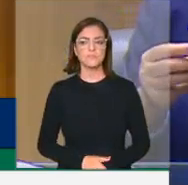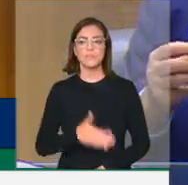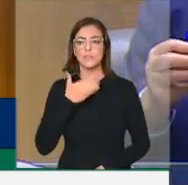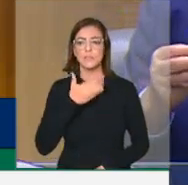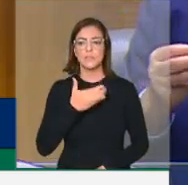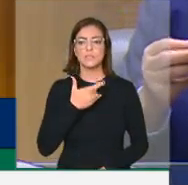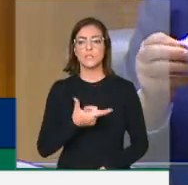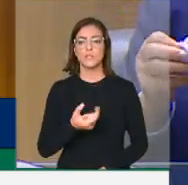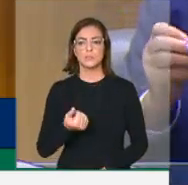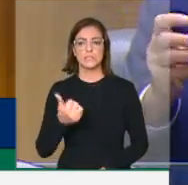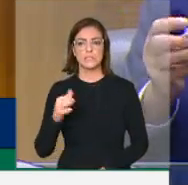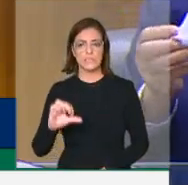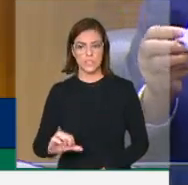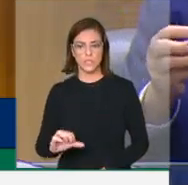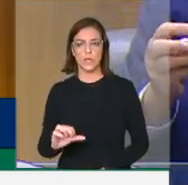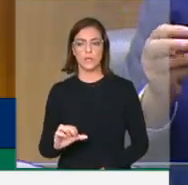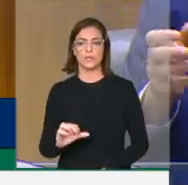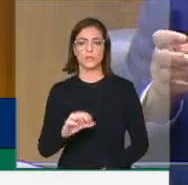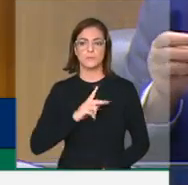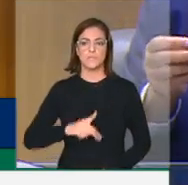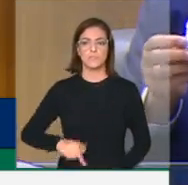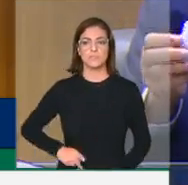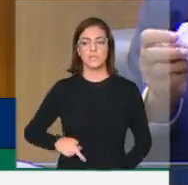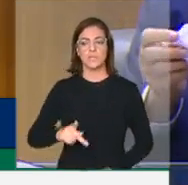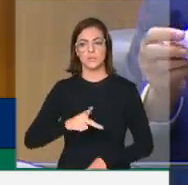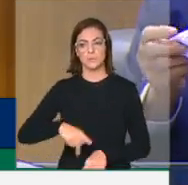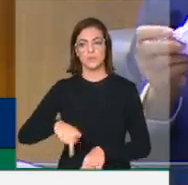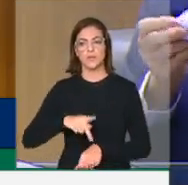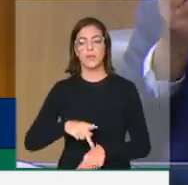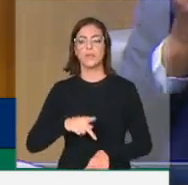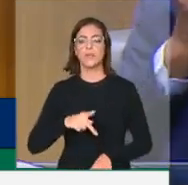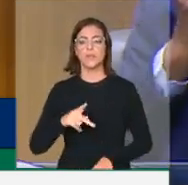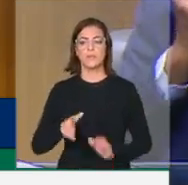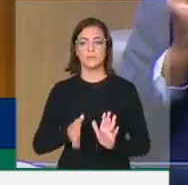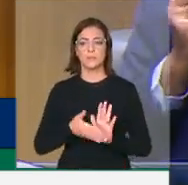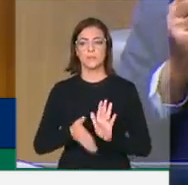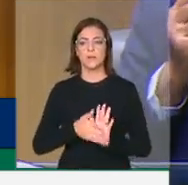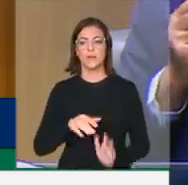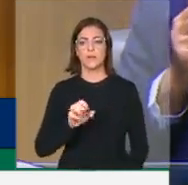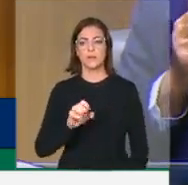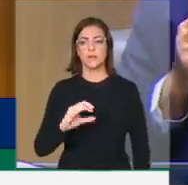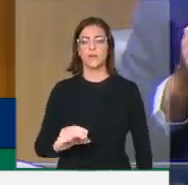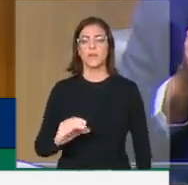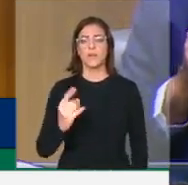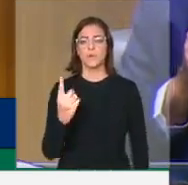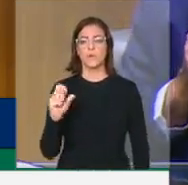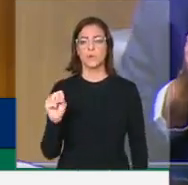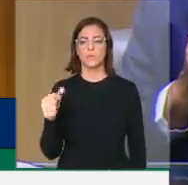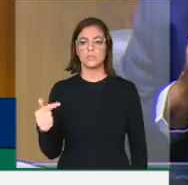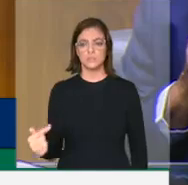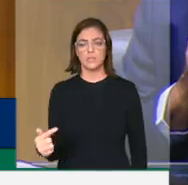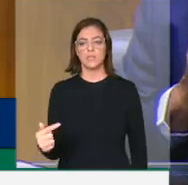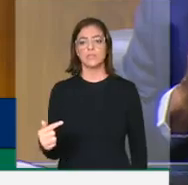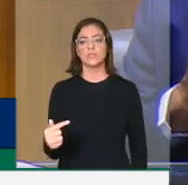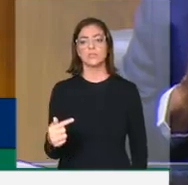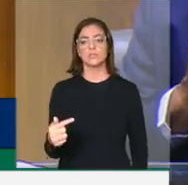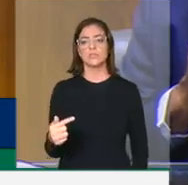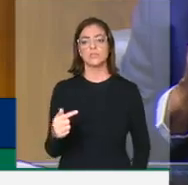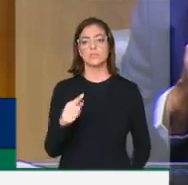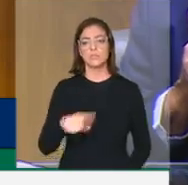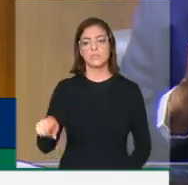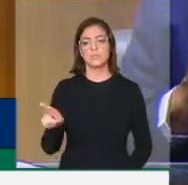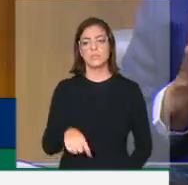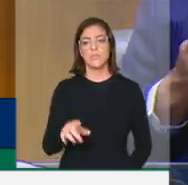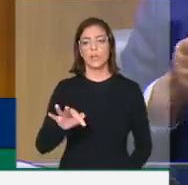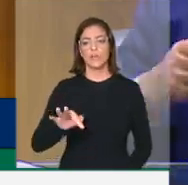dezembro de 2019, o presidente da República propôs a emenda constitucional 187, que extingue os fundos